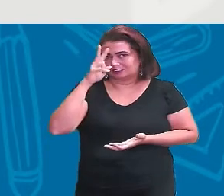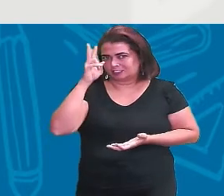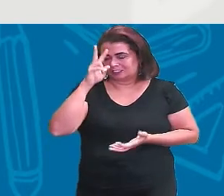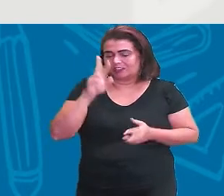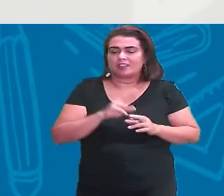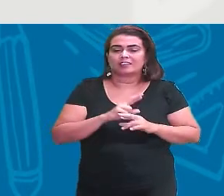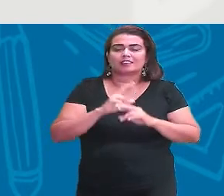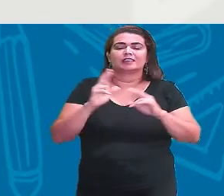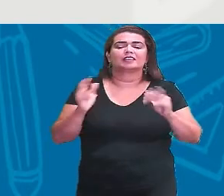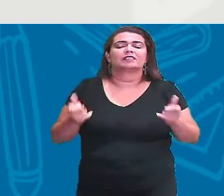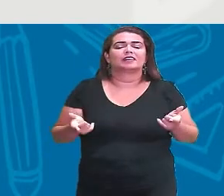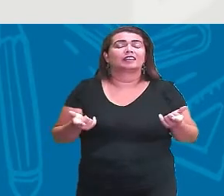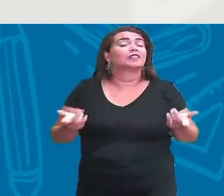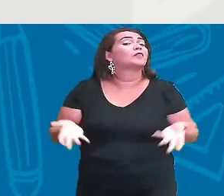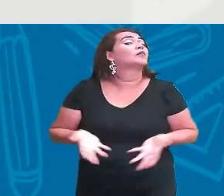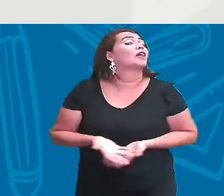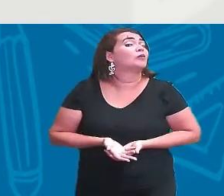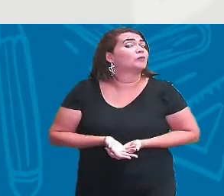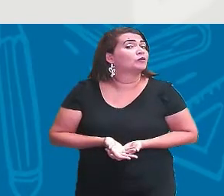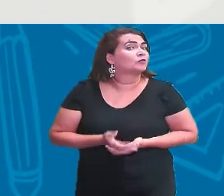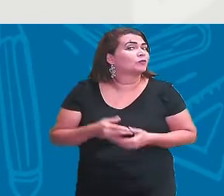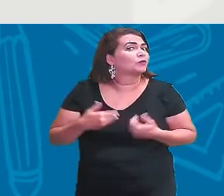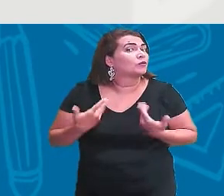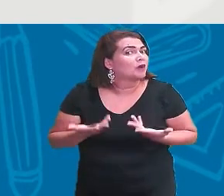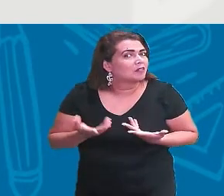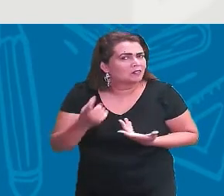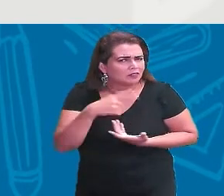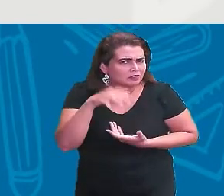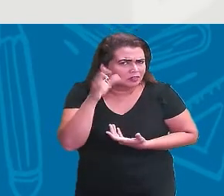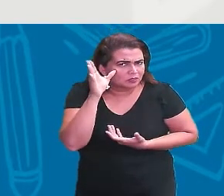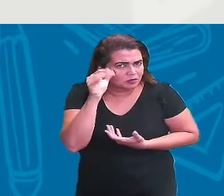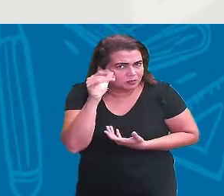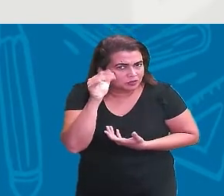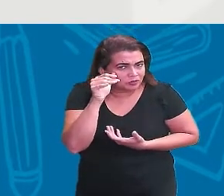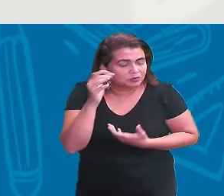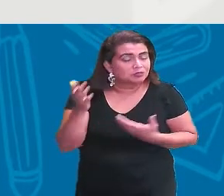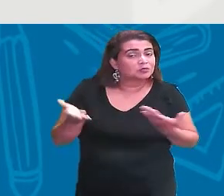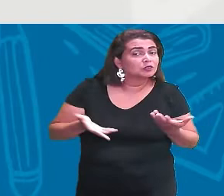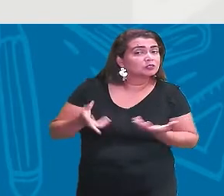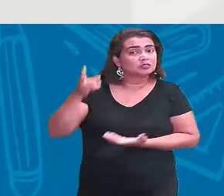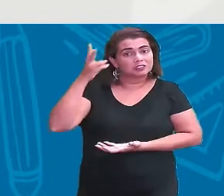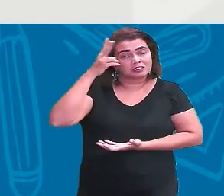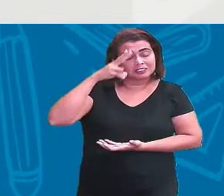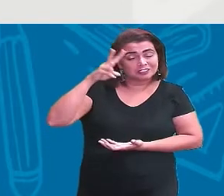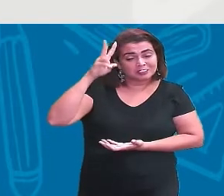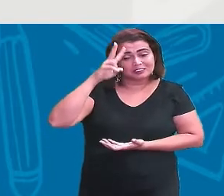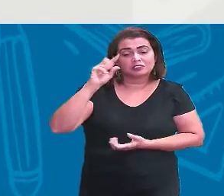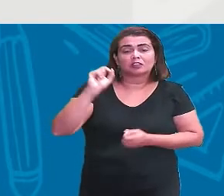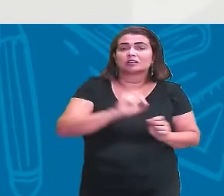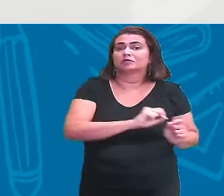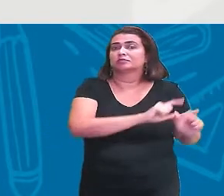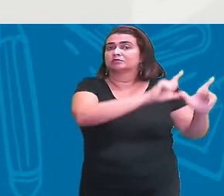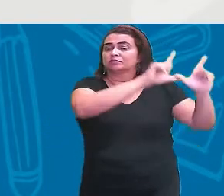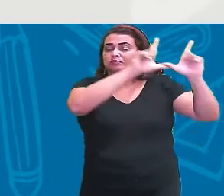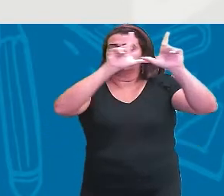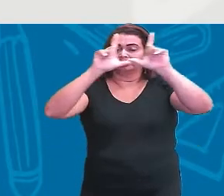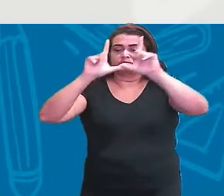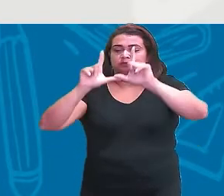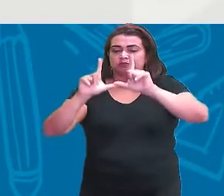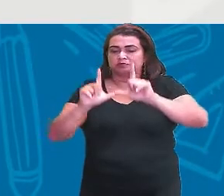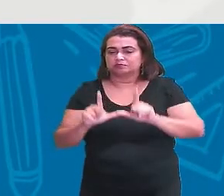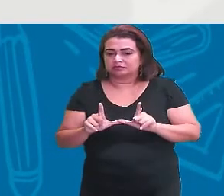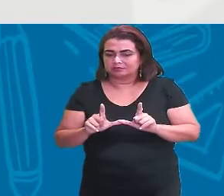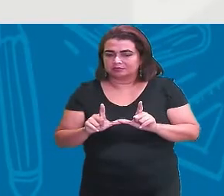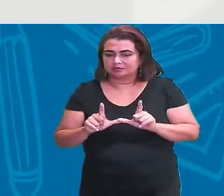diferente. E qual será a história de hoje? Quem tá curioso? A nossa história de hoje vai ser...